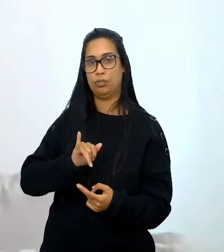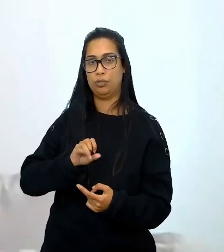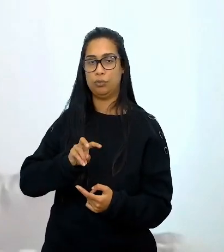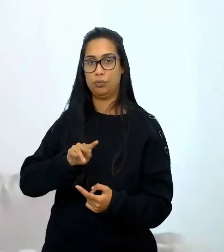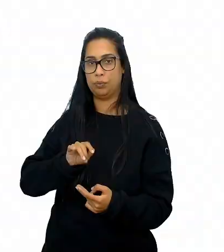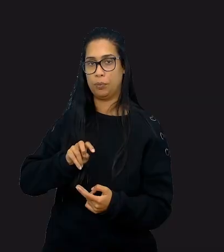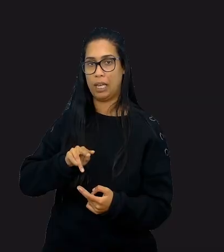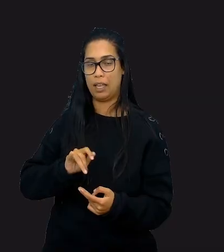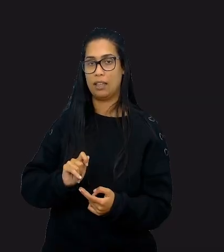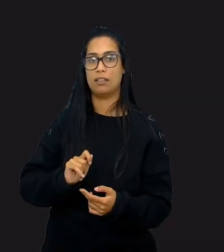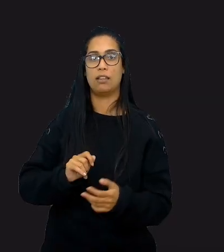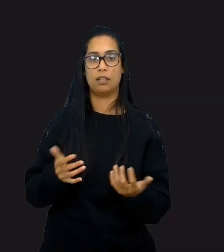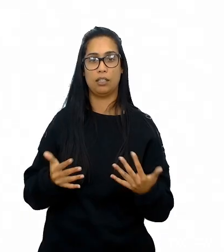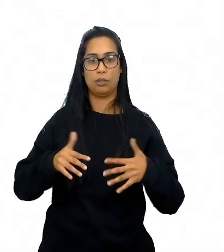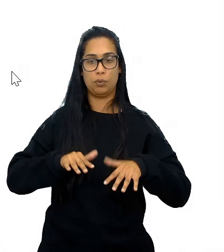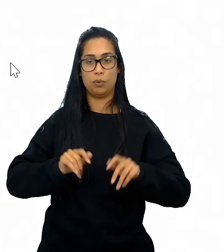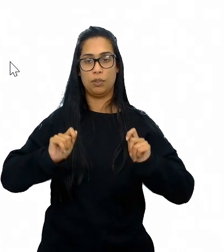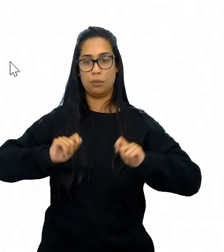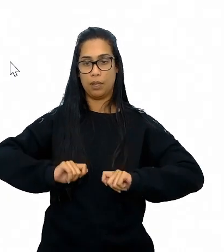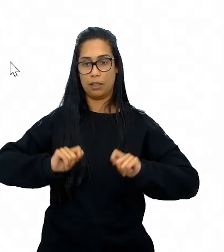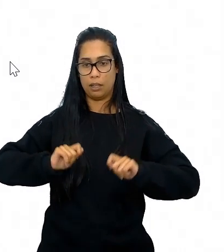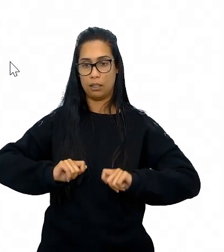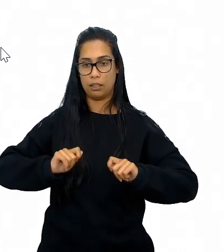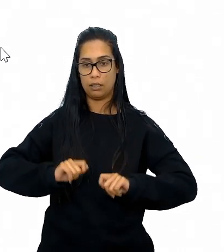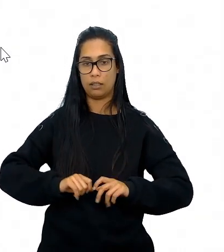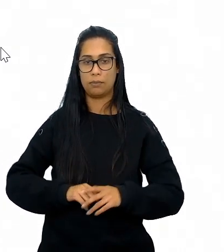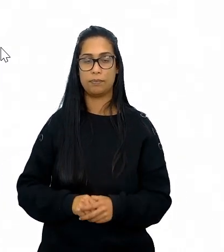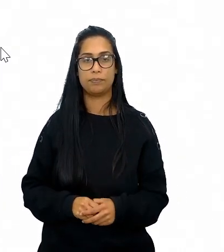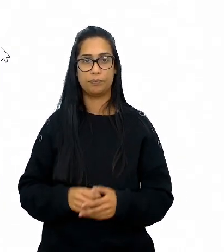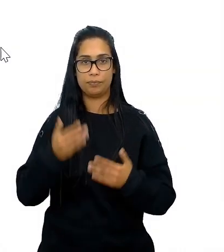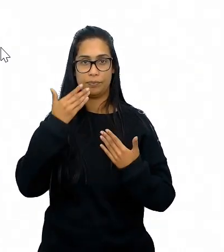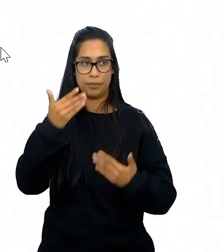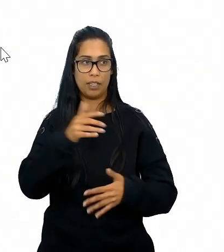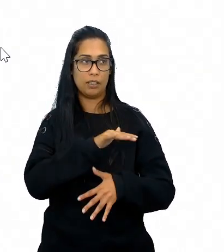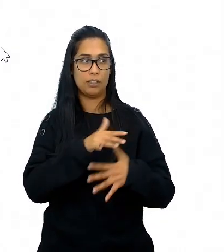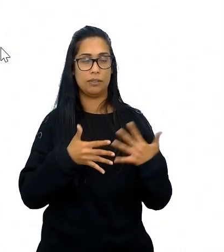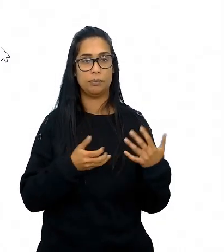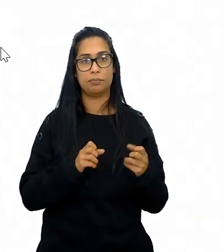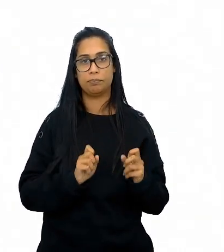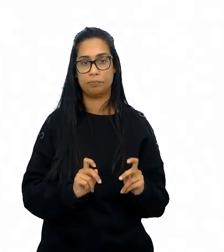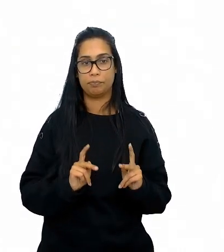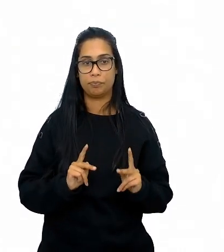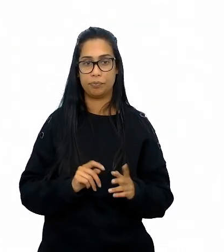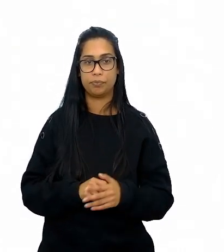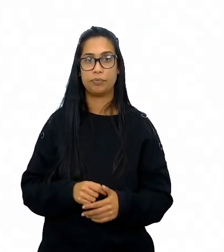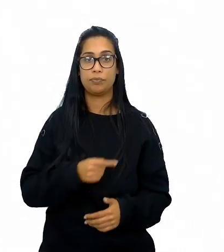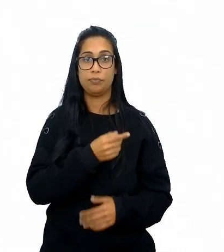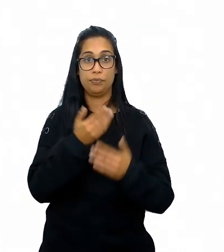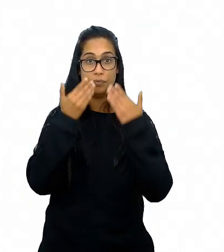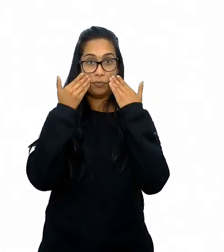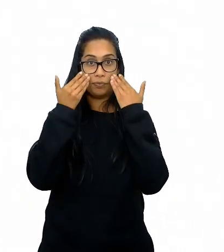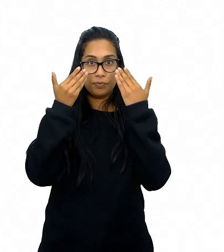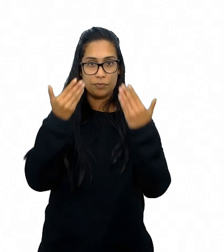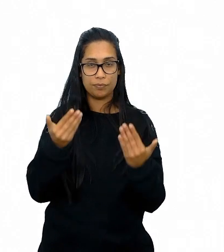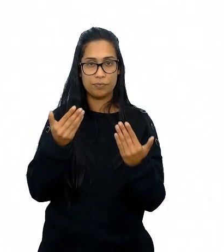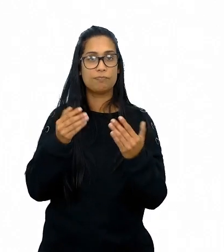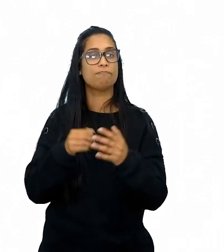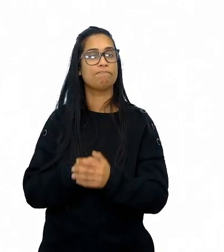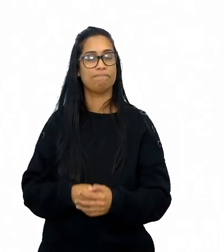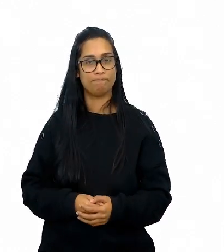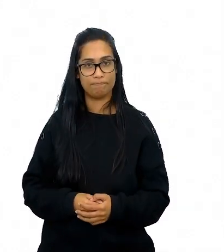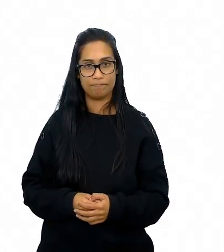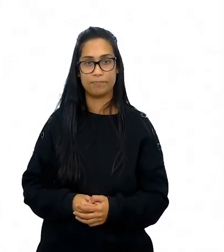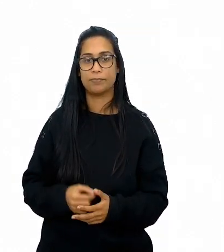mais inclusiva, tá bom? Muito importante. Espero que vocês já, então, estão vendo a nossa capa da nossa pauta de